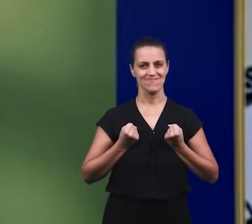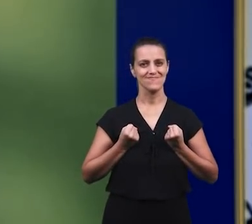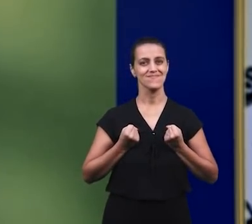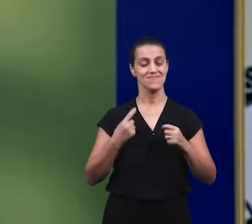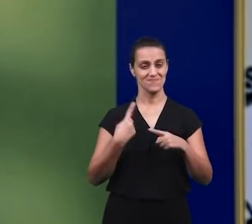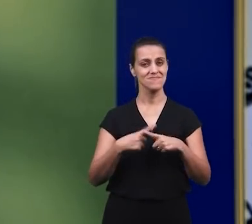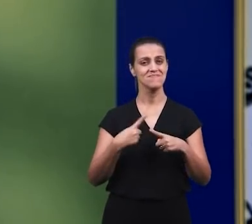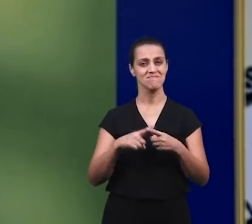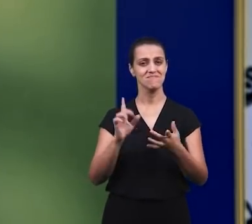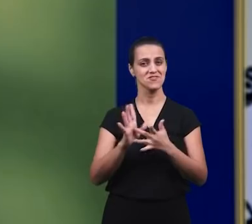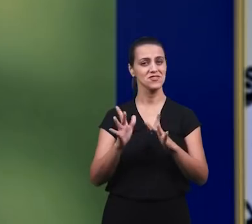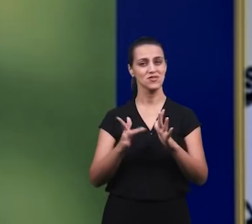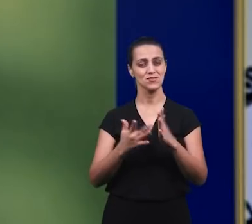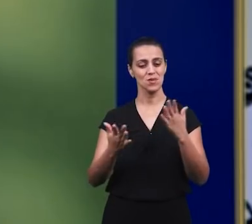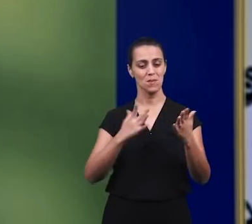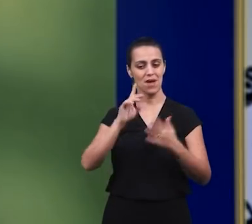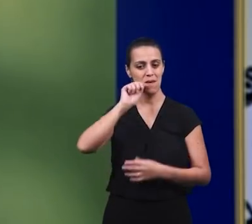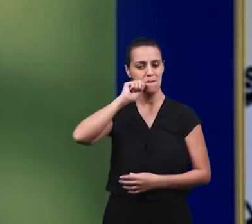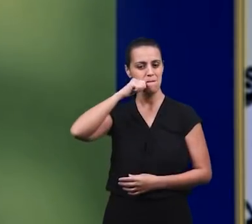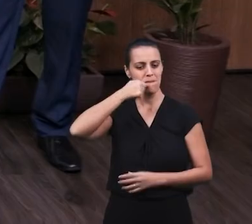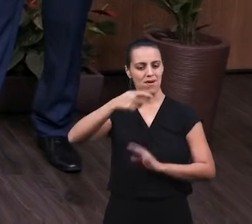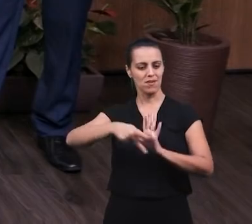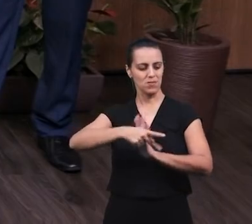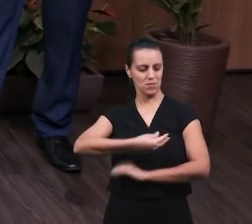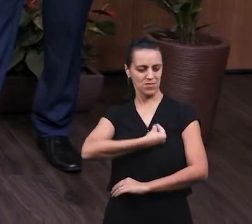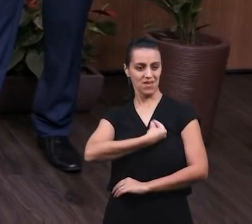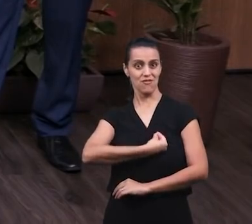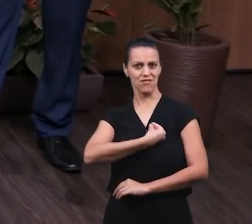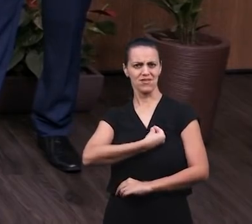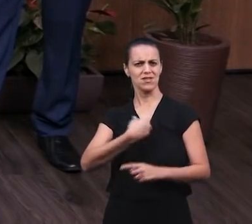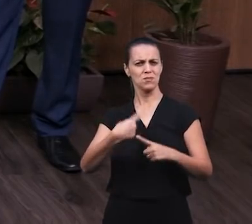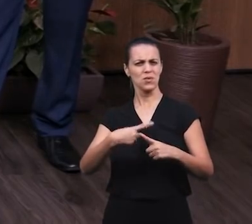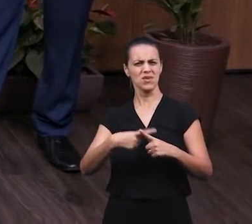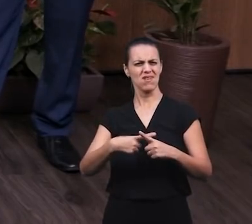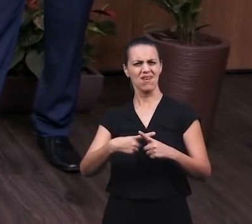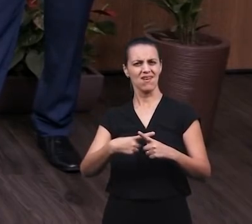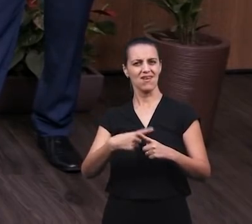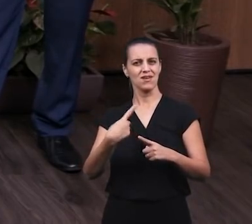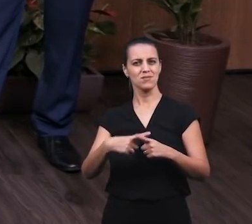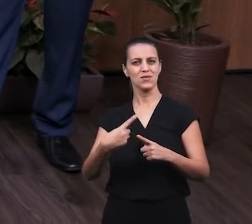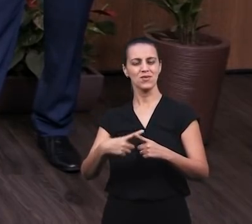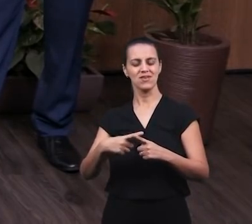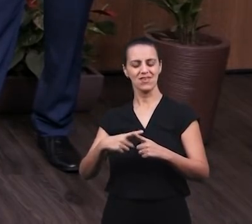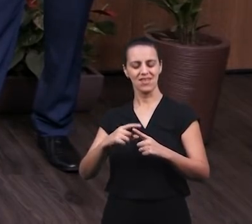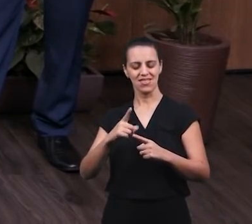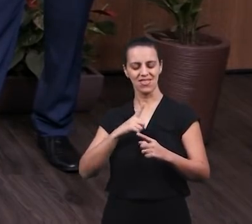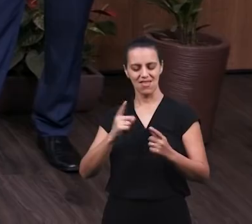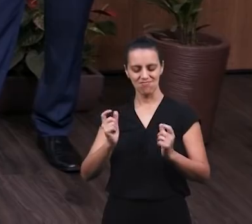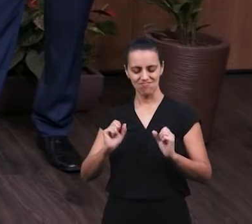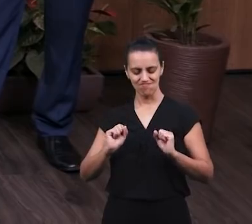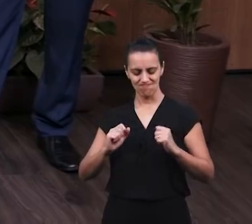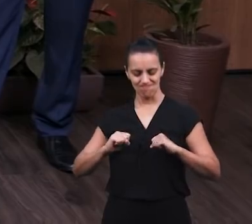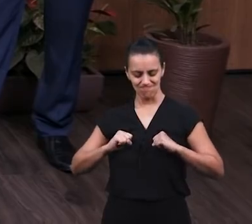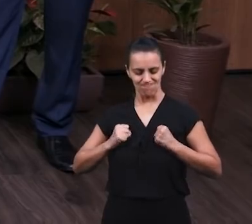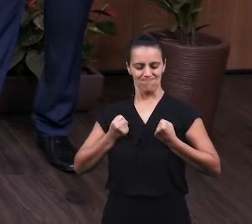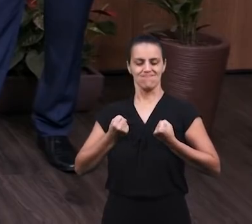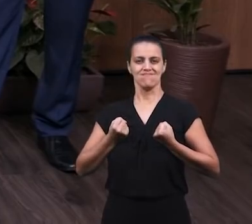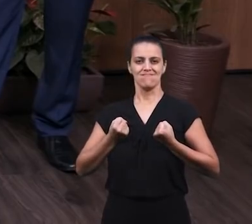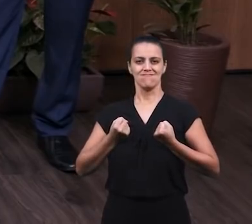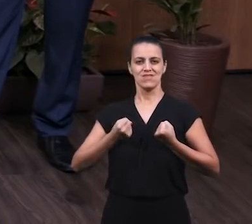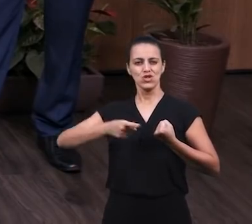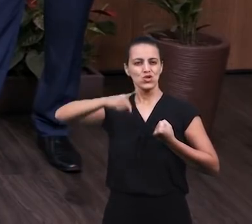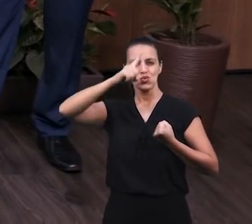é o pão da vida. E como o maná era dado aos israelitas todos os